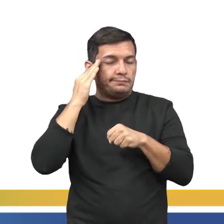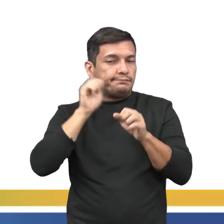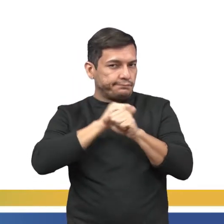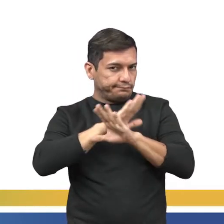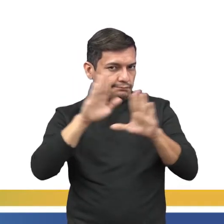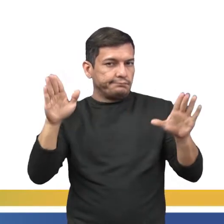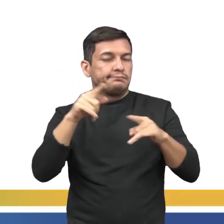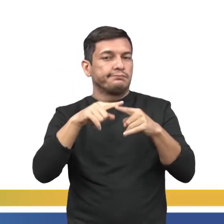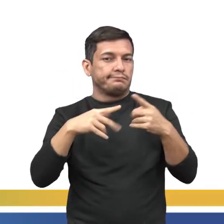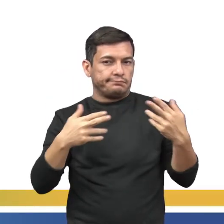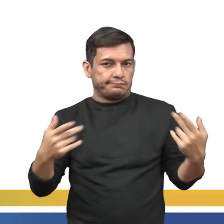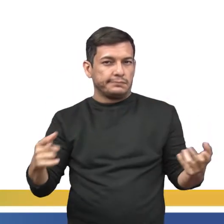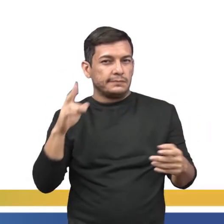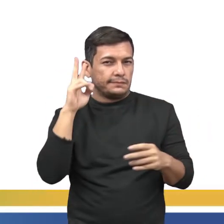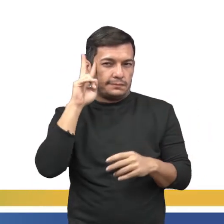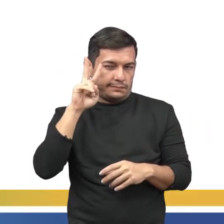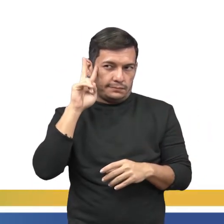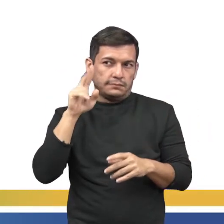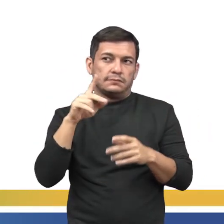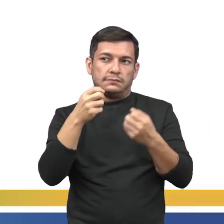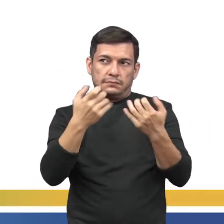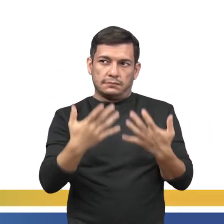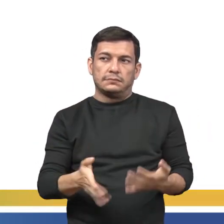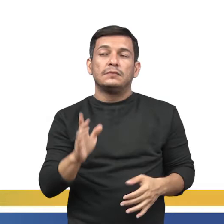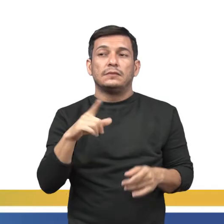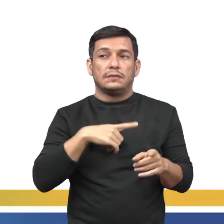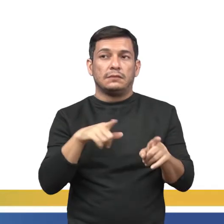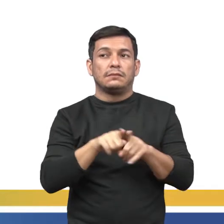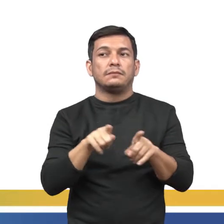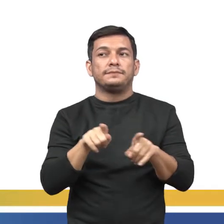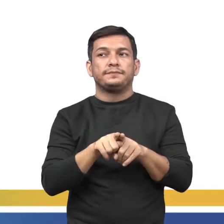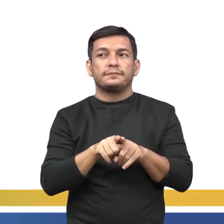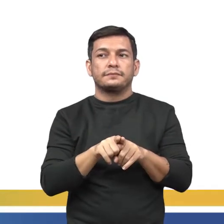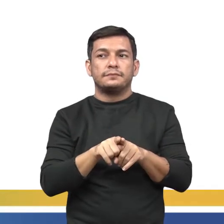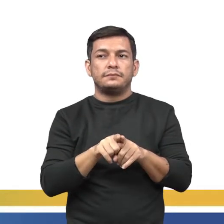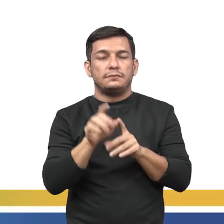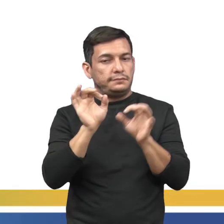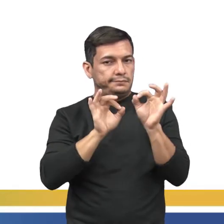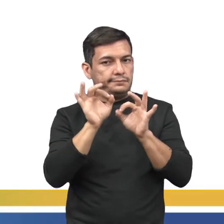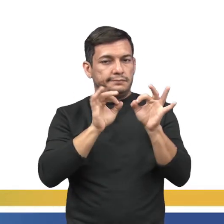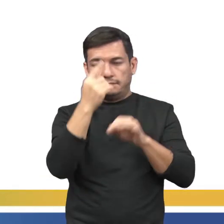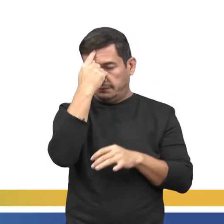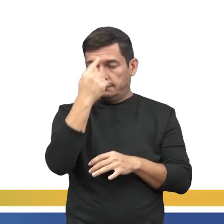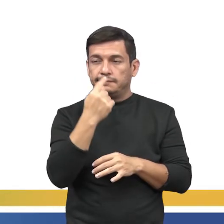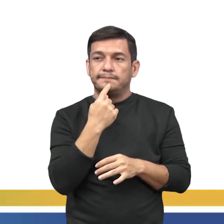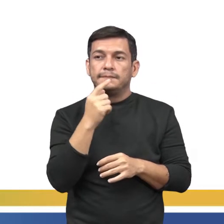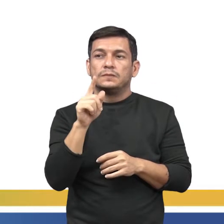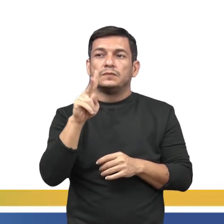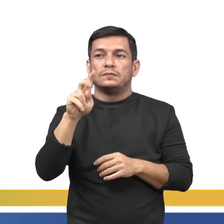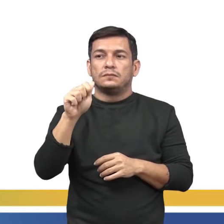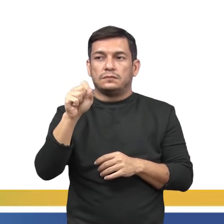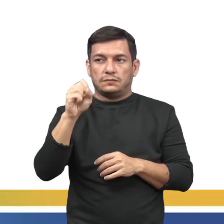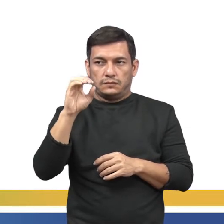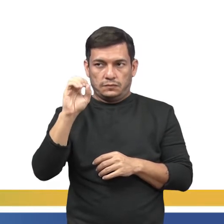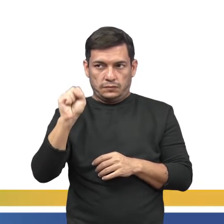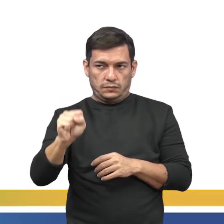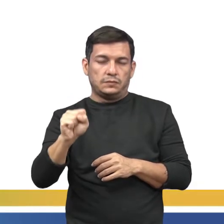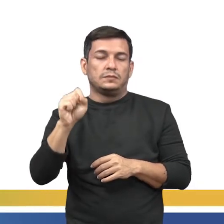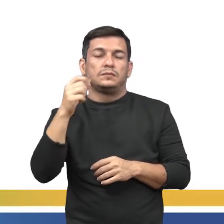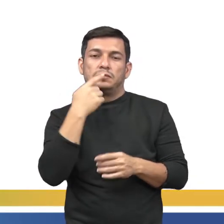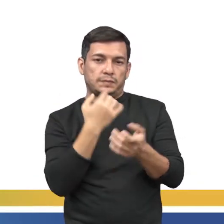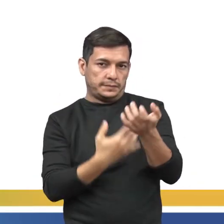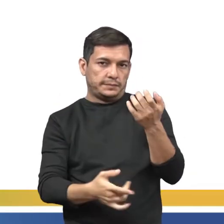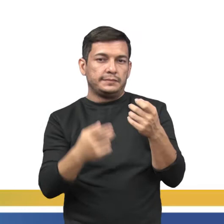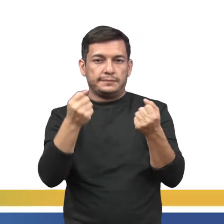vocês absorvam mais ainda a matéria e relembrem tudo aquilo que foi falado. Nós temos também aqui um esquema sobre os